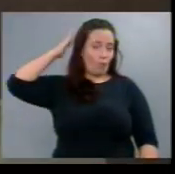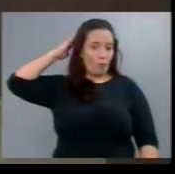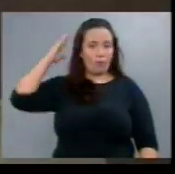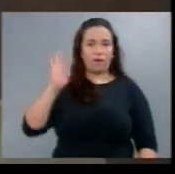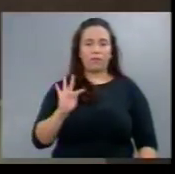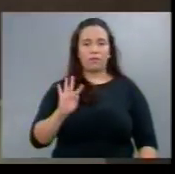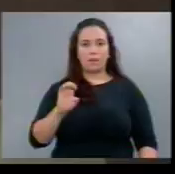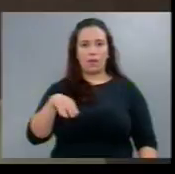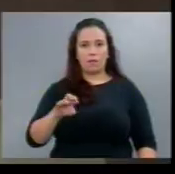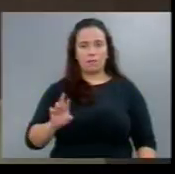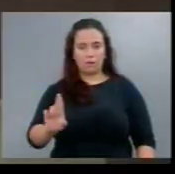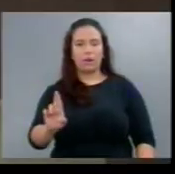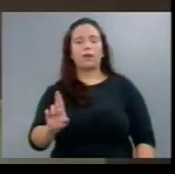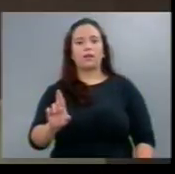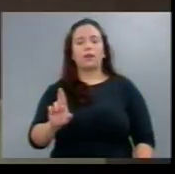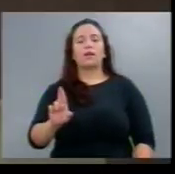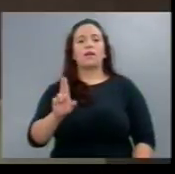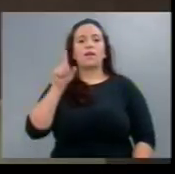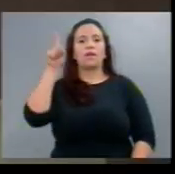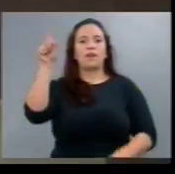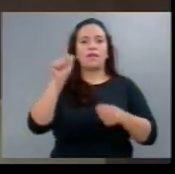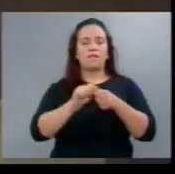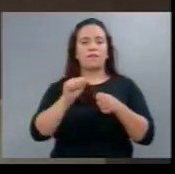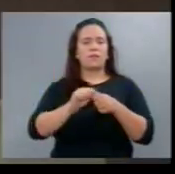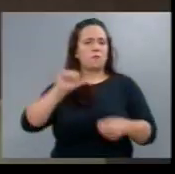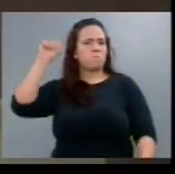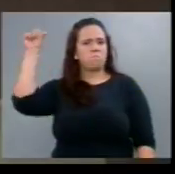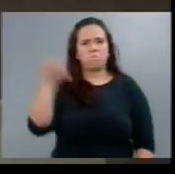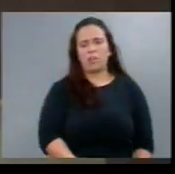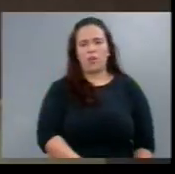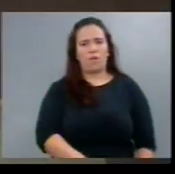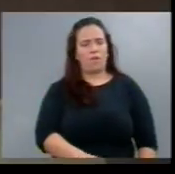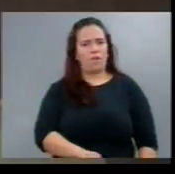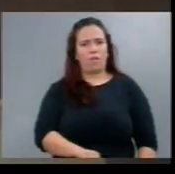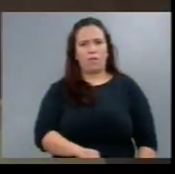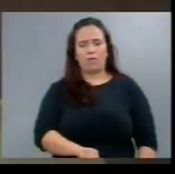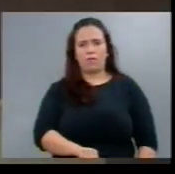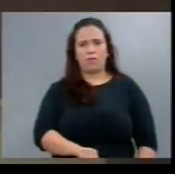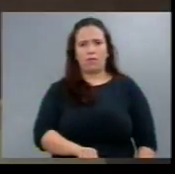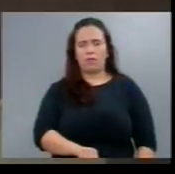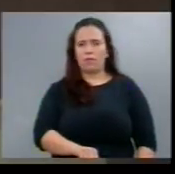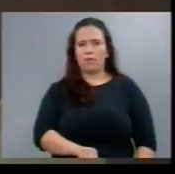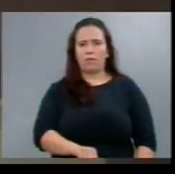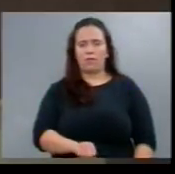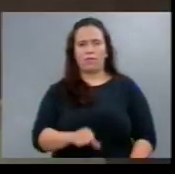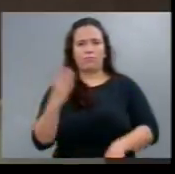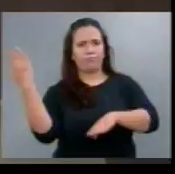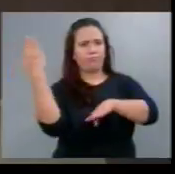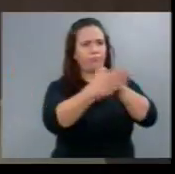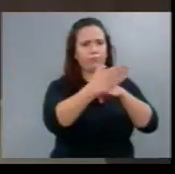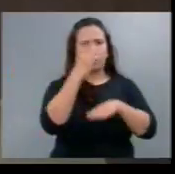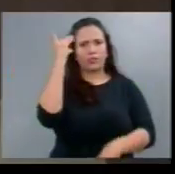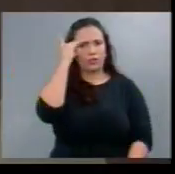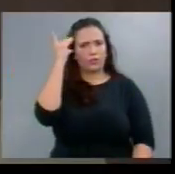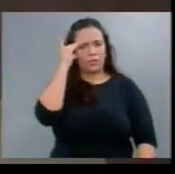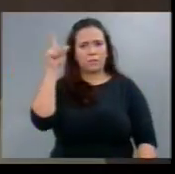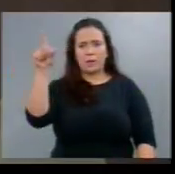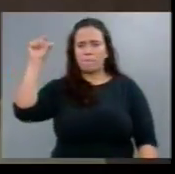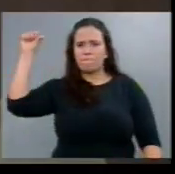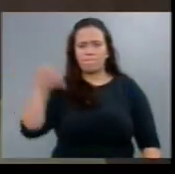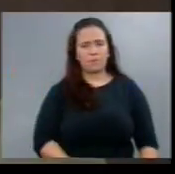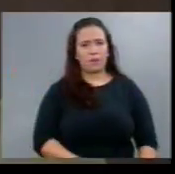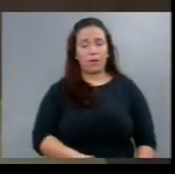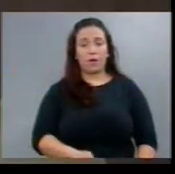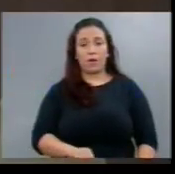nos colocou foi um caminho pior ainda do que estávamos trilhando com Dilma. As